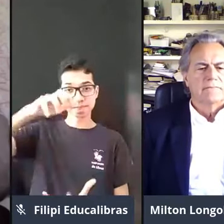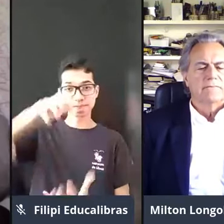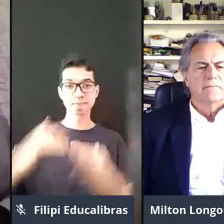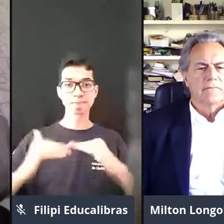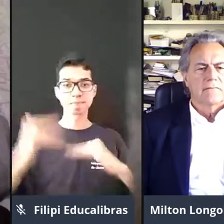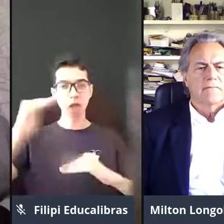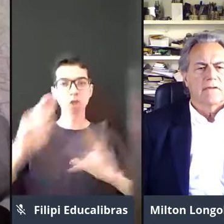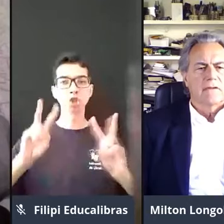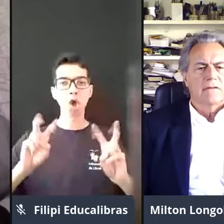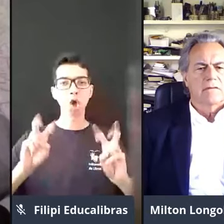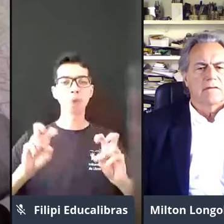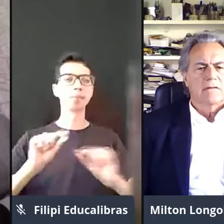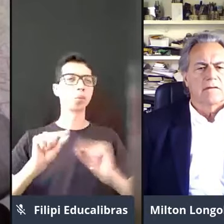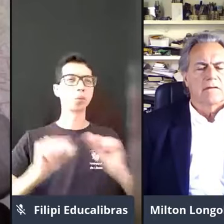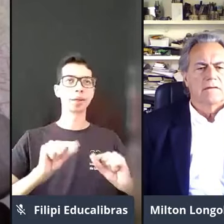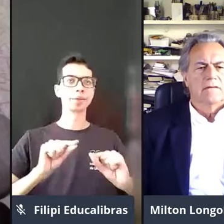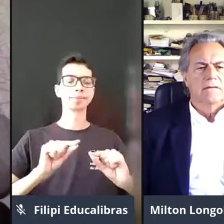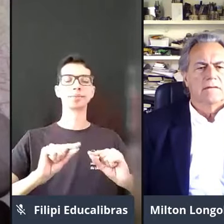econômica, ou seja, né,